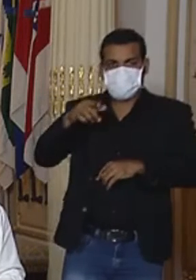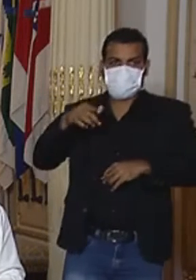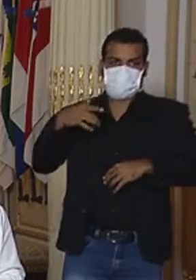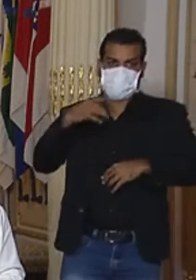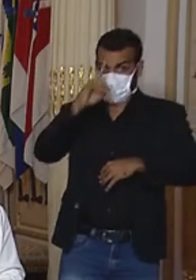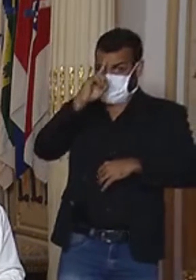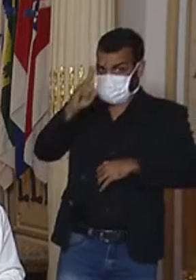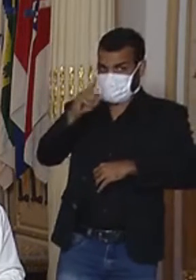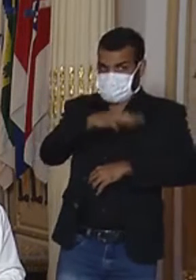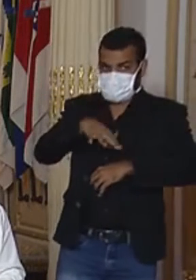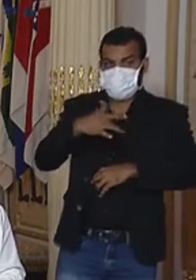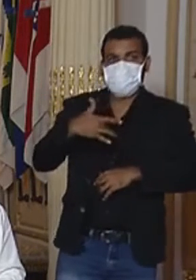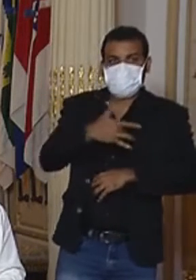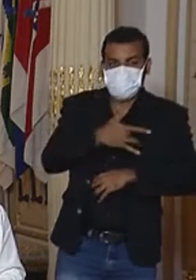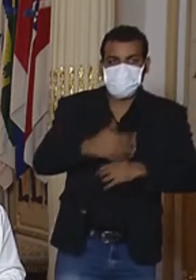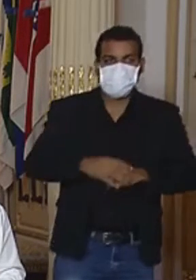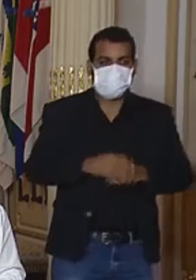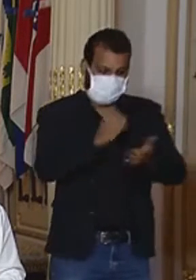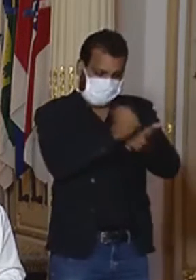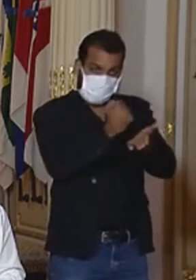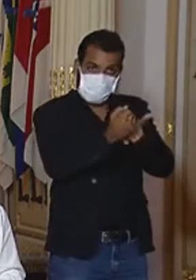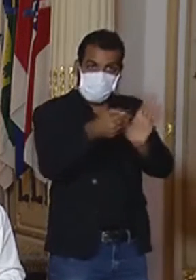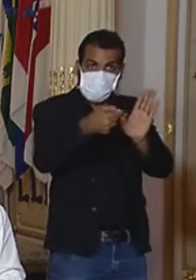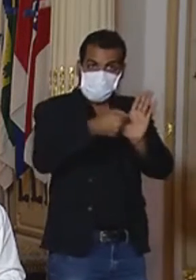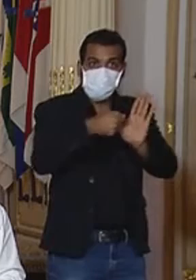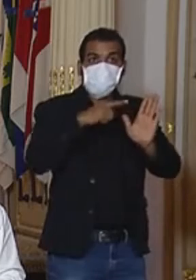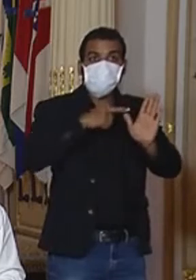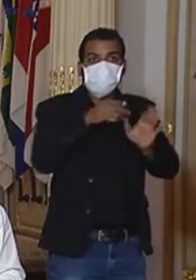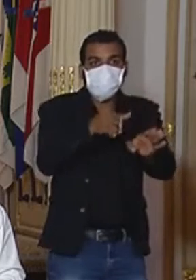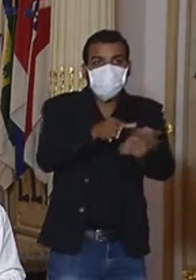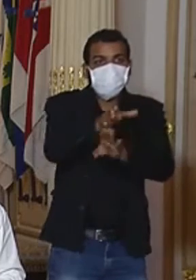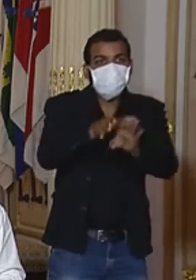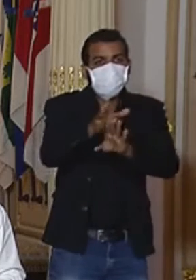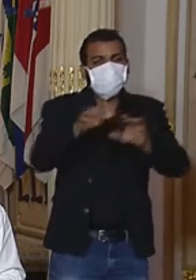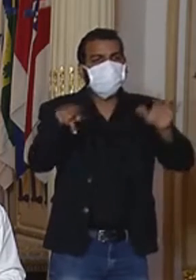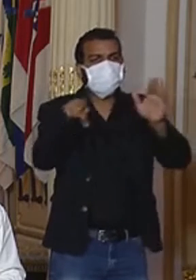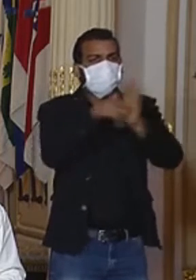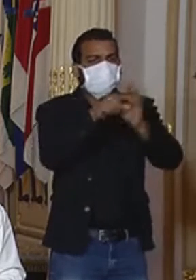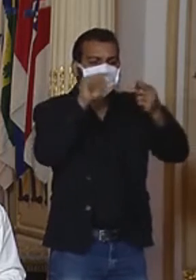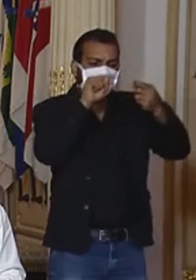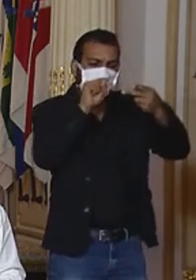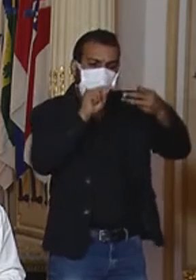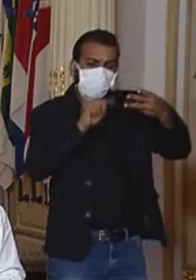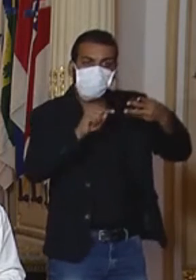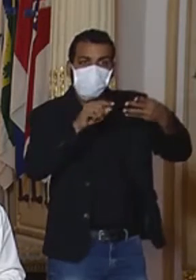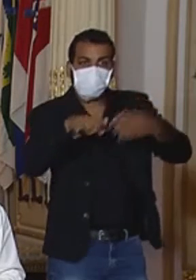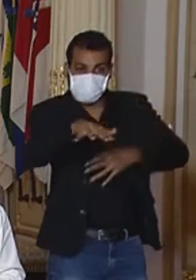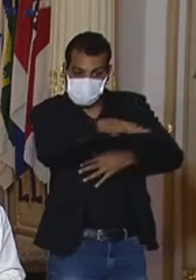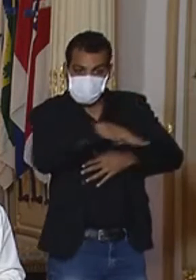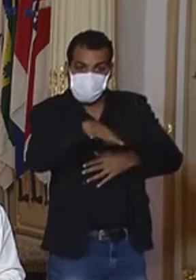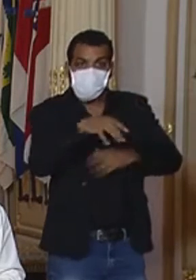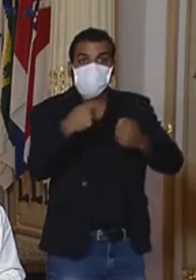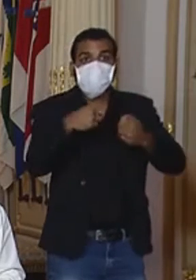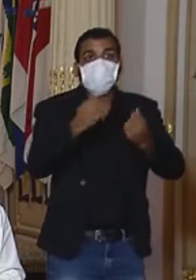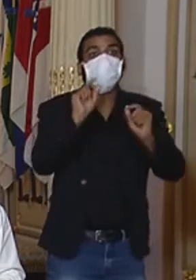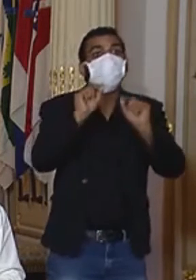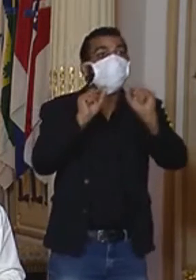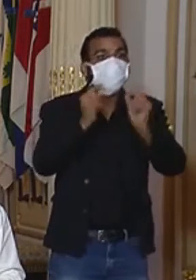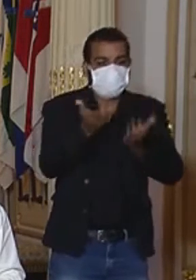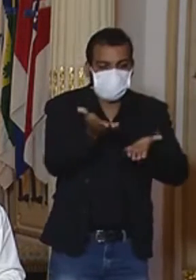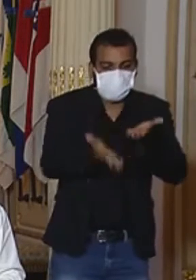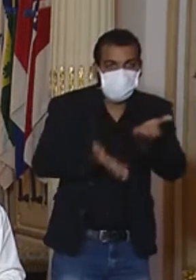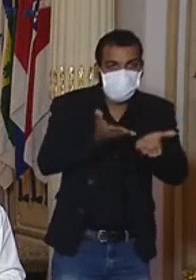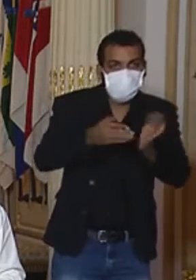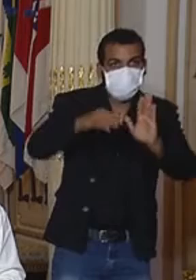sanitárias esse documento contém orientações específicas para o setor que deve atender